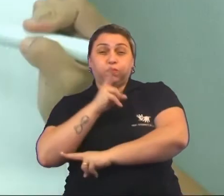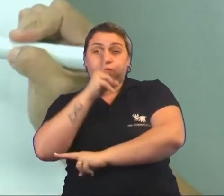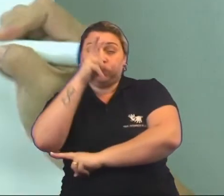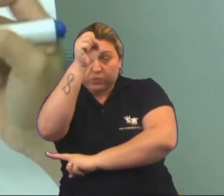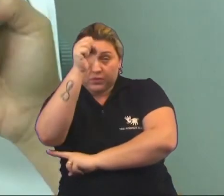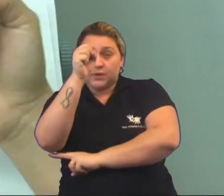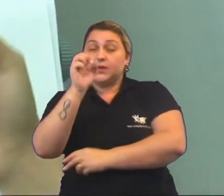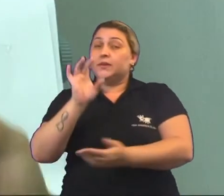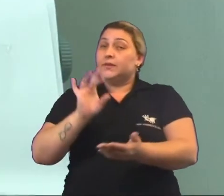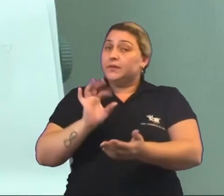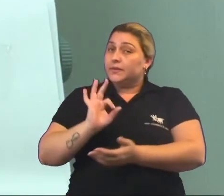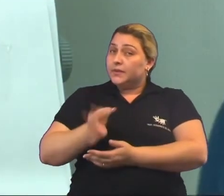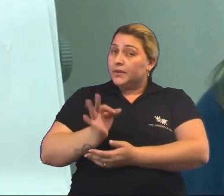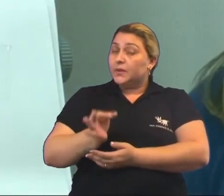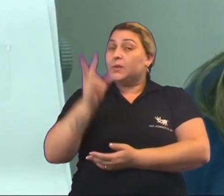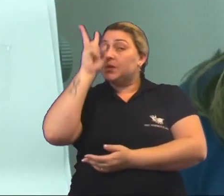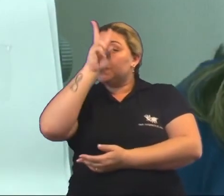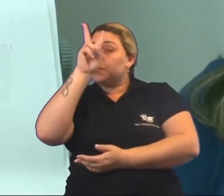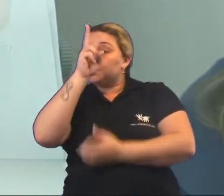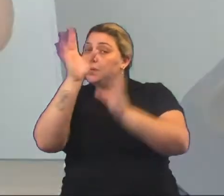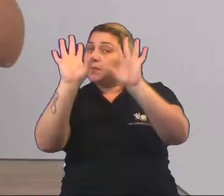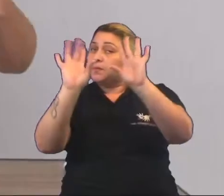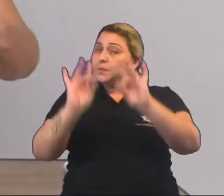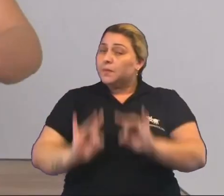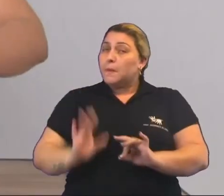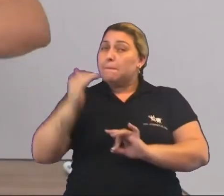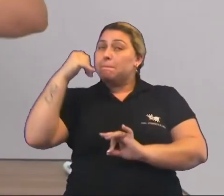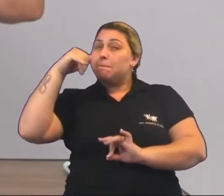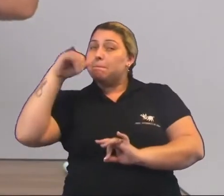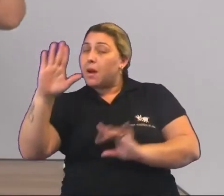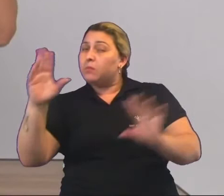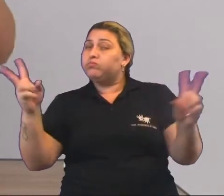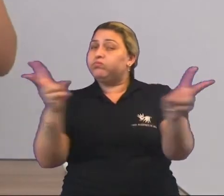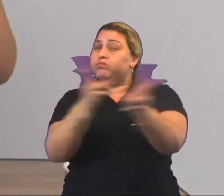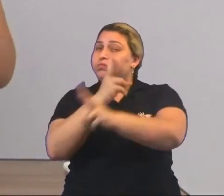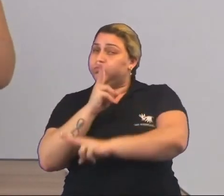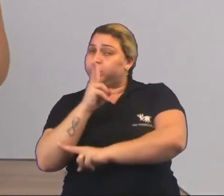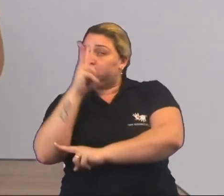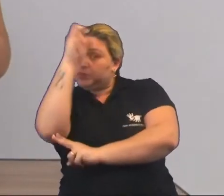força, certo? E a história nos relata que quanto mais ele soprava,